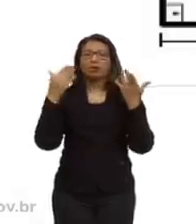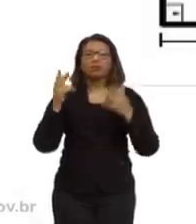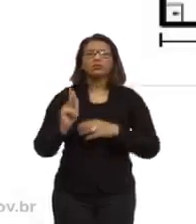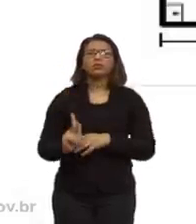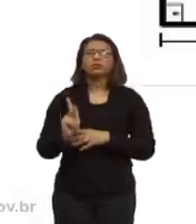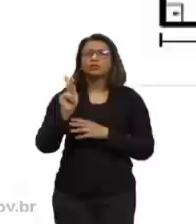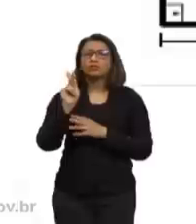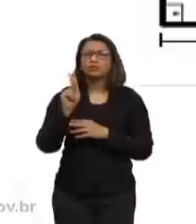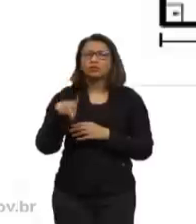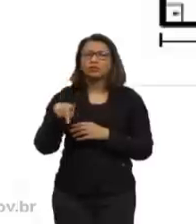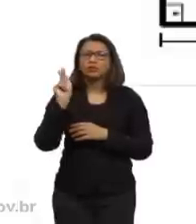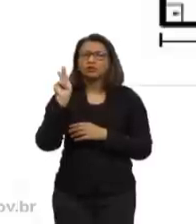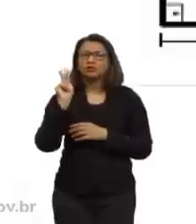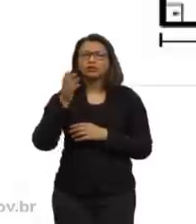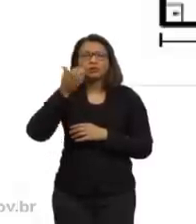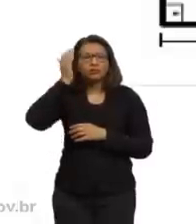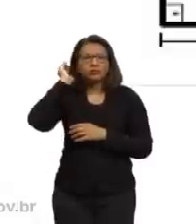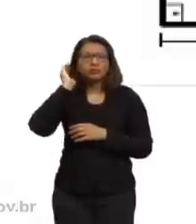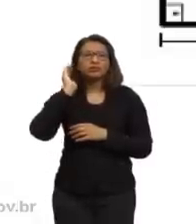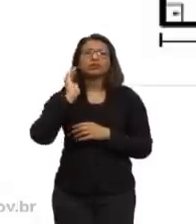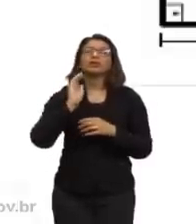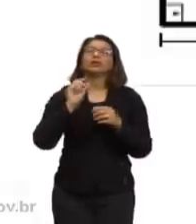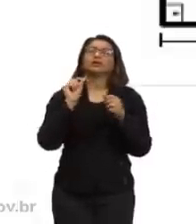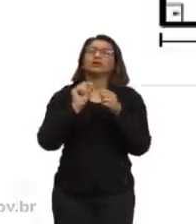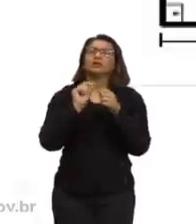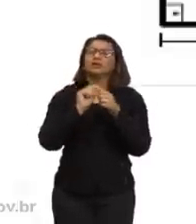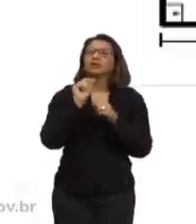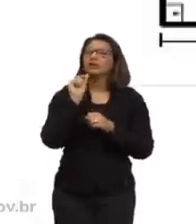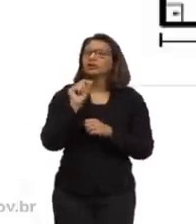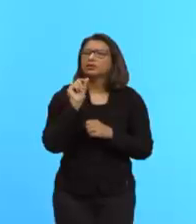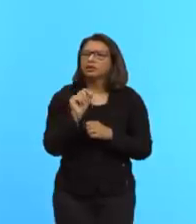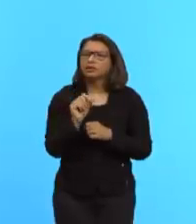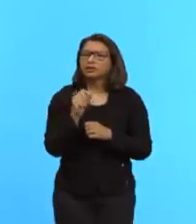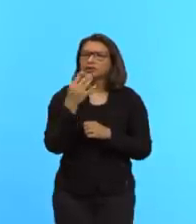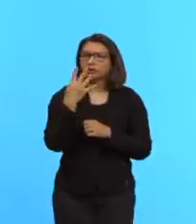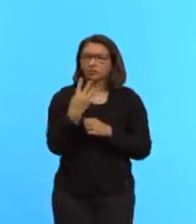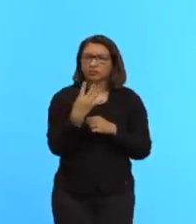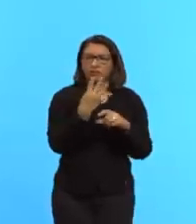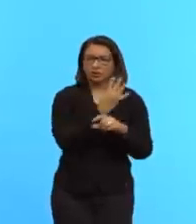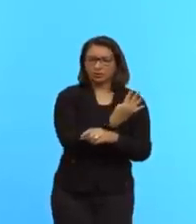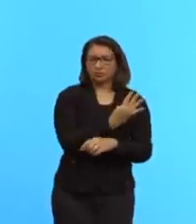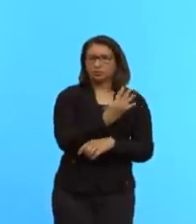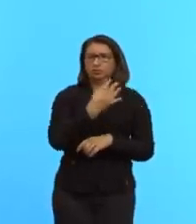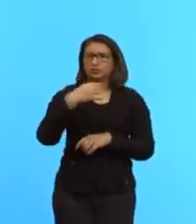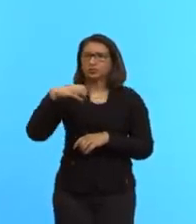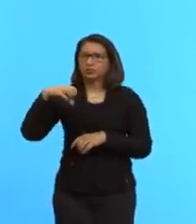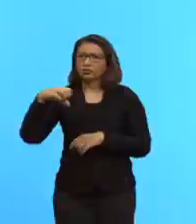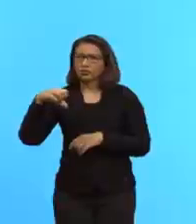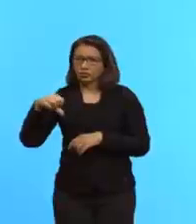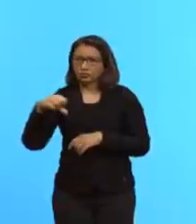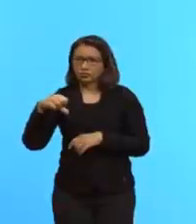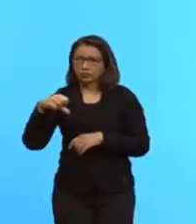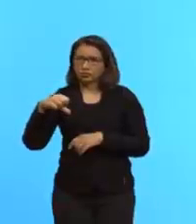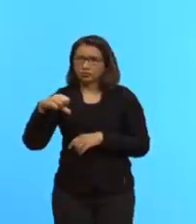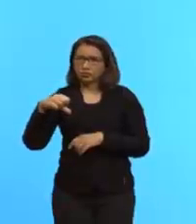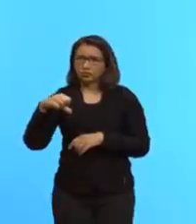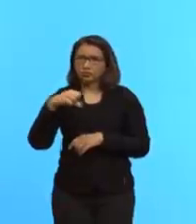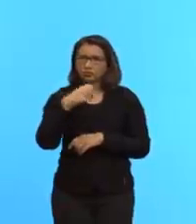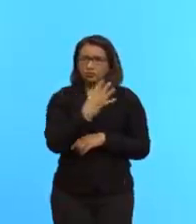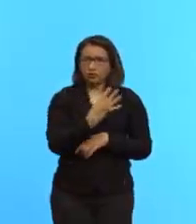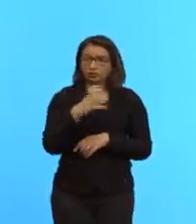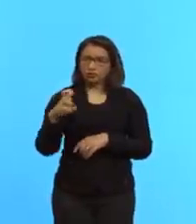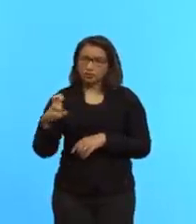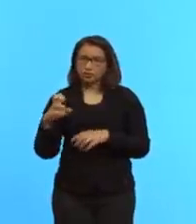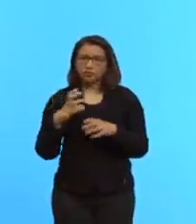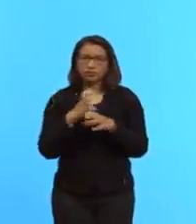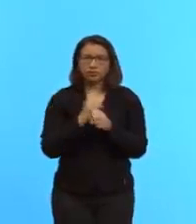vamos fazer? Bom, com relação ao y, eu vou fazer o 4, o 9, certo? Para encontrar a